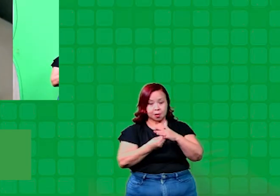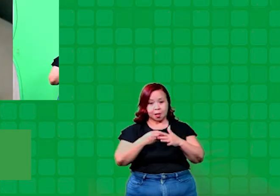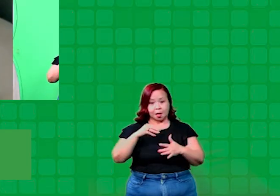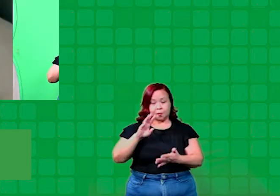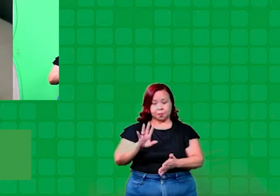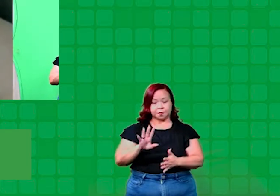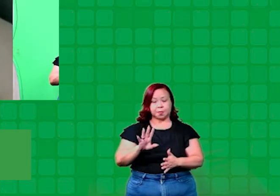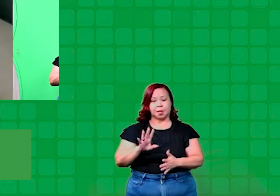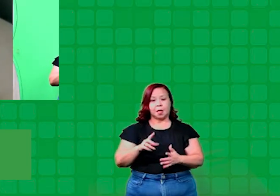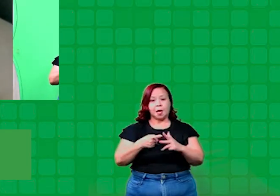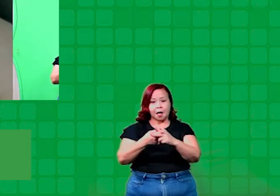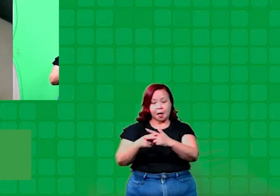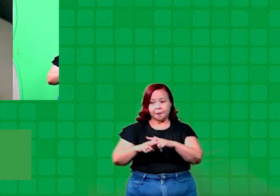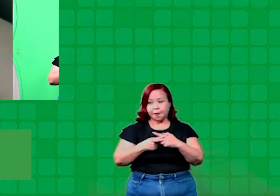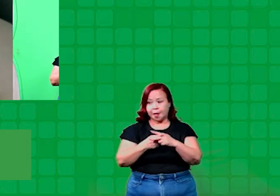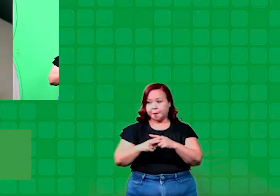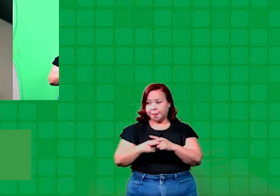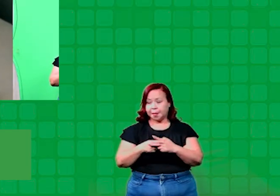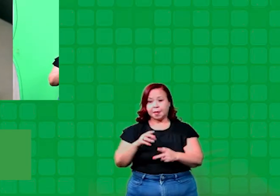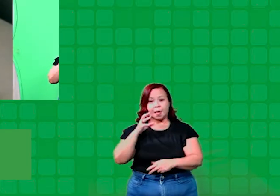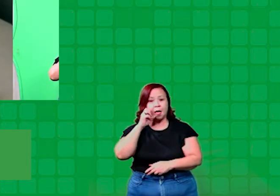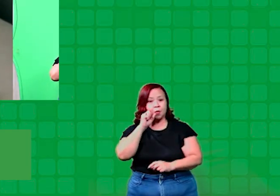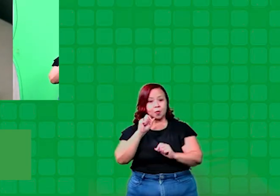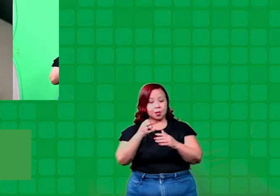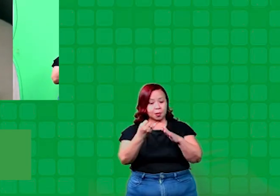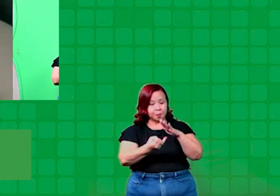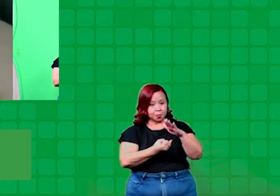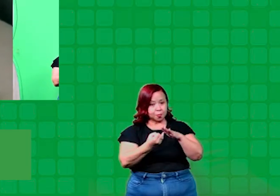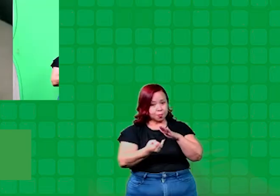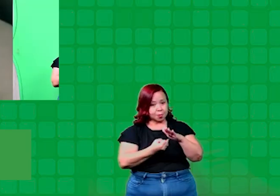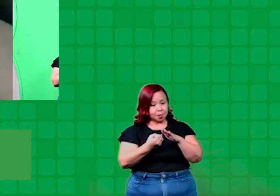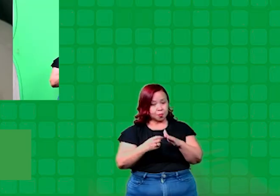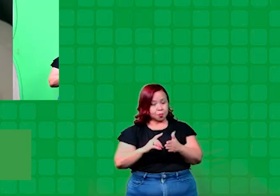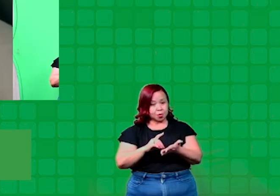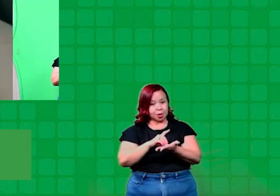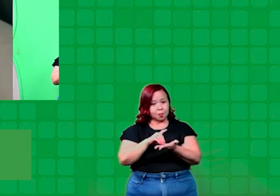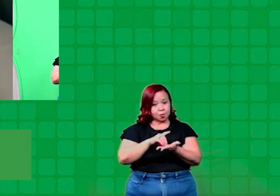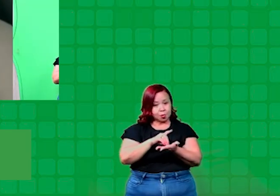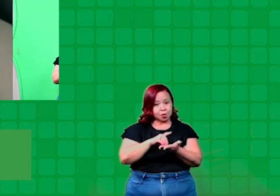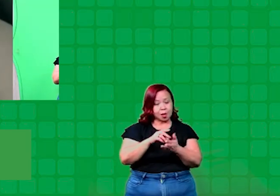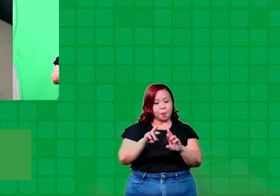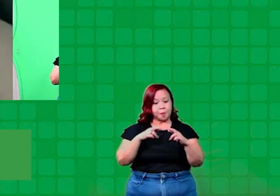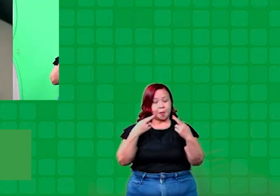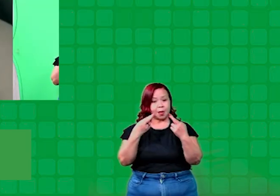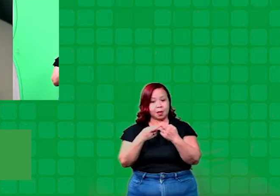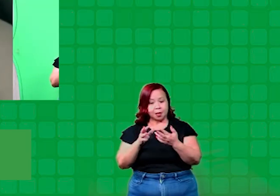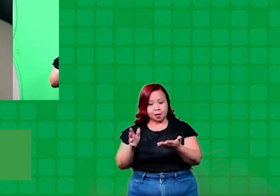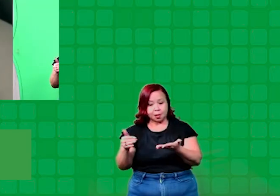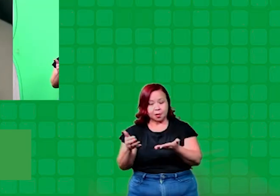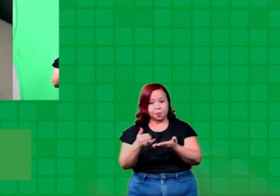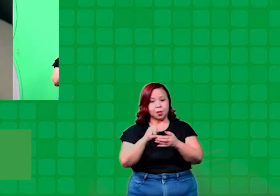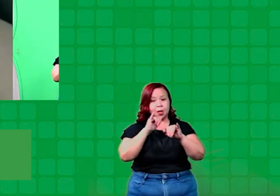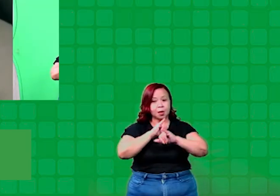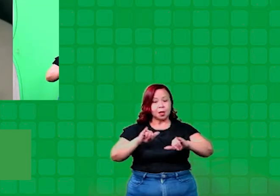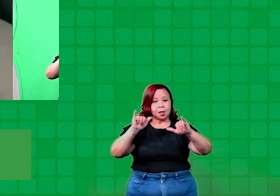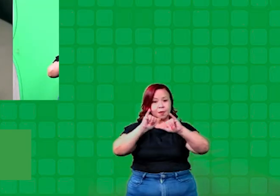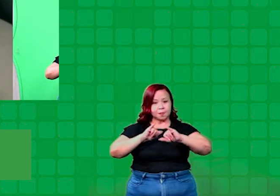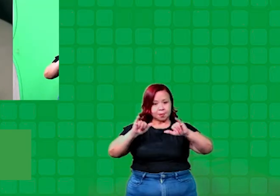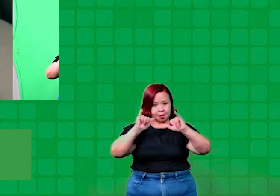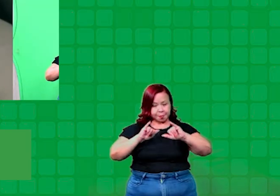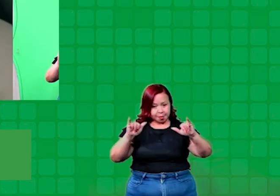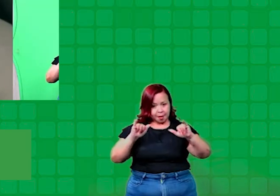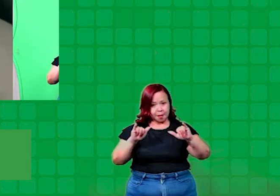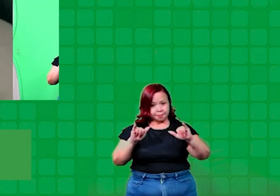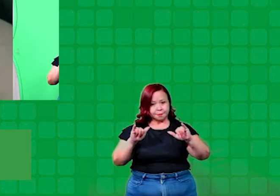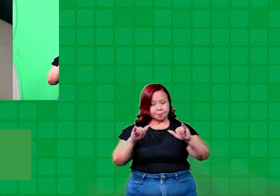ferramenta adotada pela instituição, que é essa plataforma digital, para reunir e disseminar virtualmente a produção acadêmica,